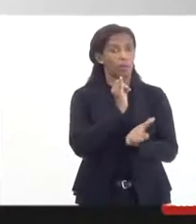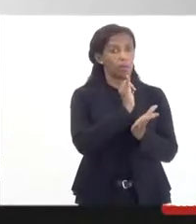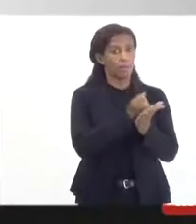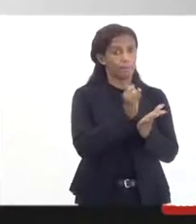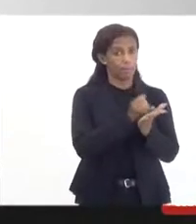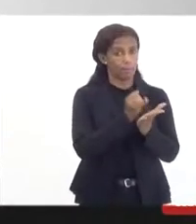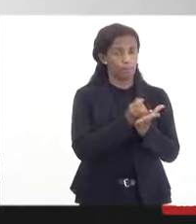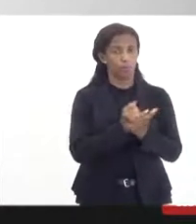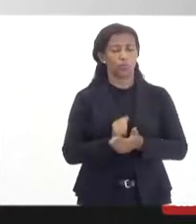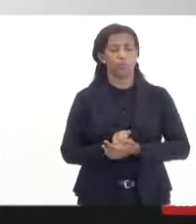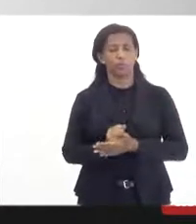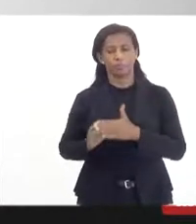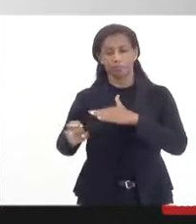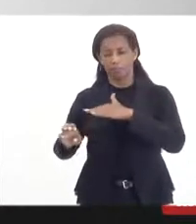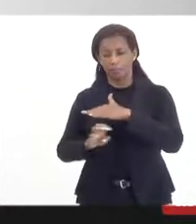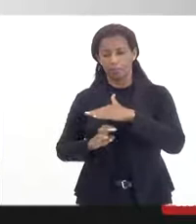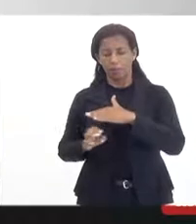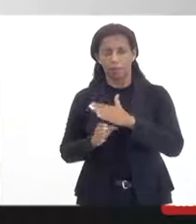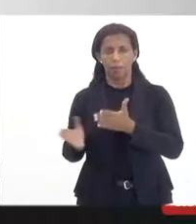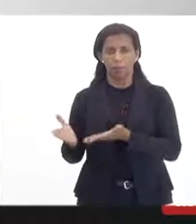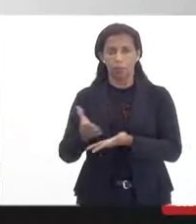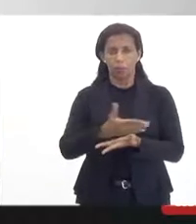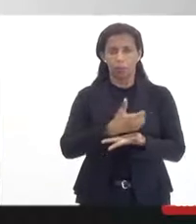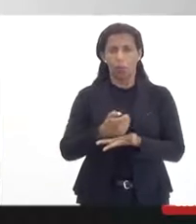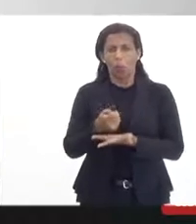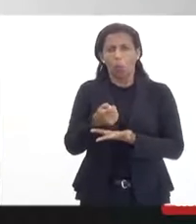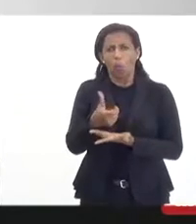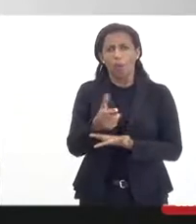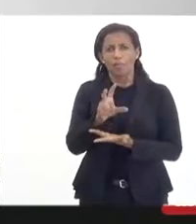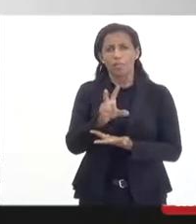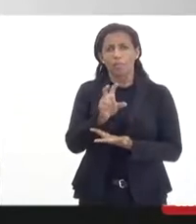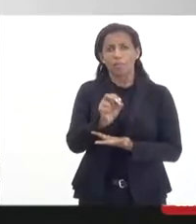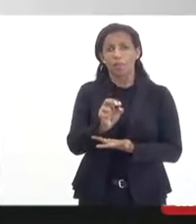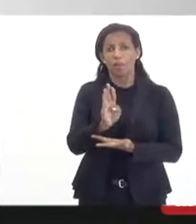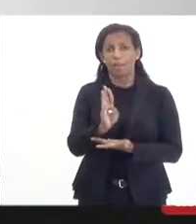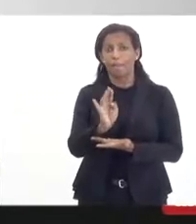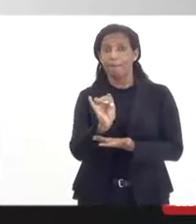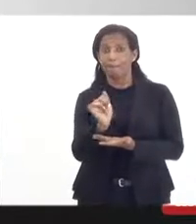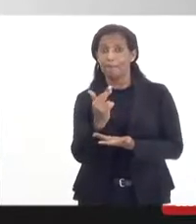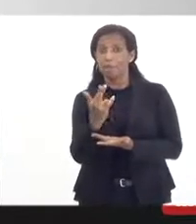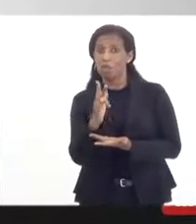recolheu quase 50 bilhões de reais a título de ICMS,